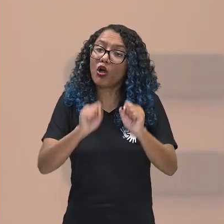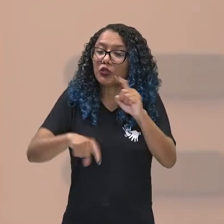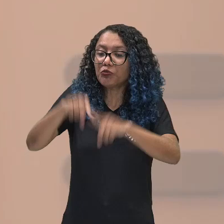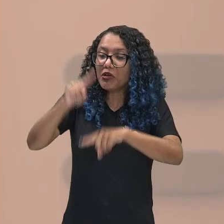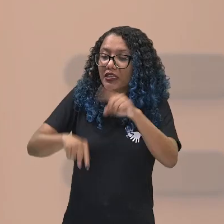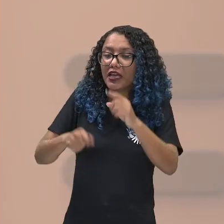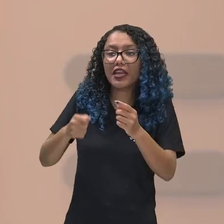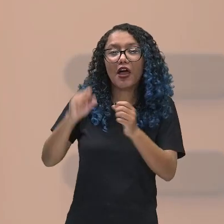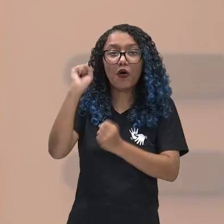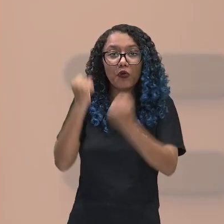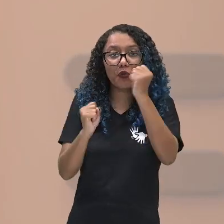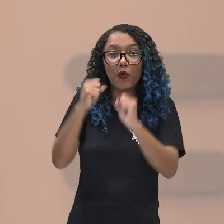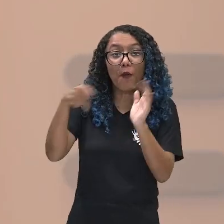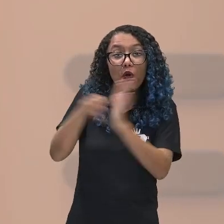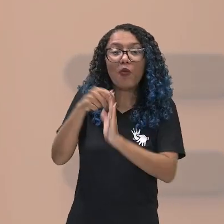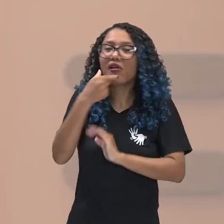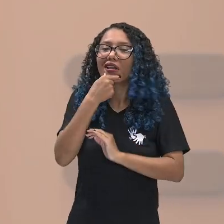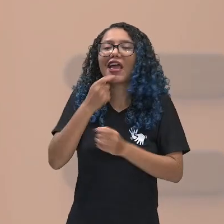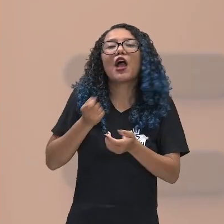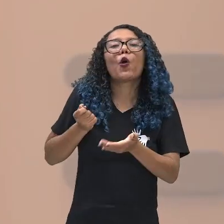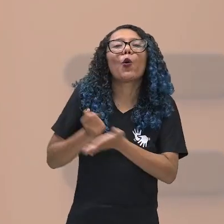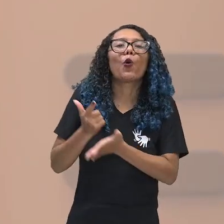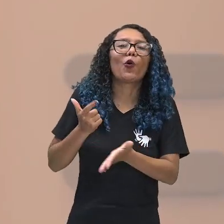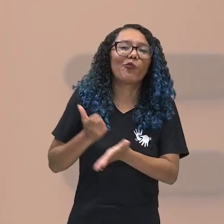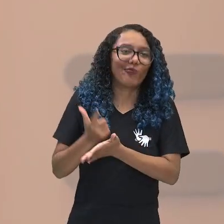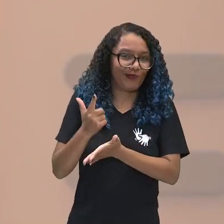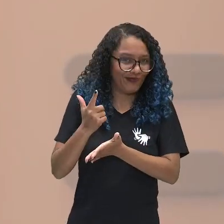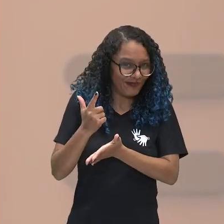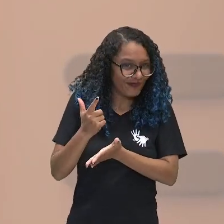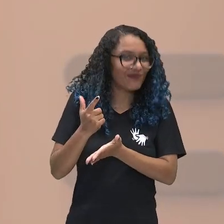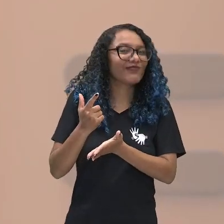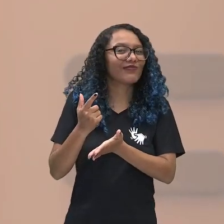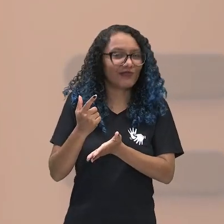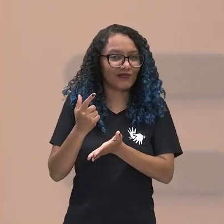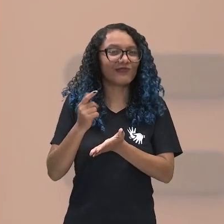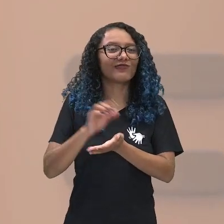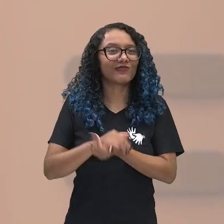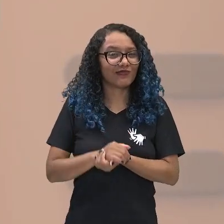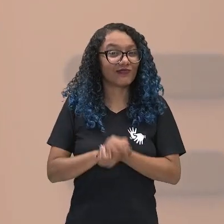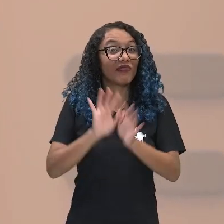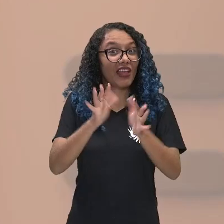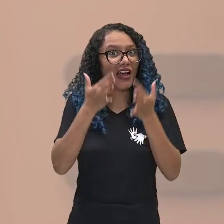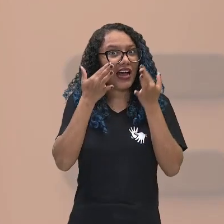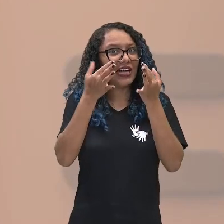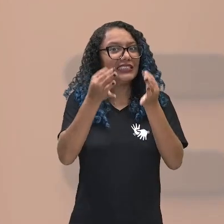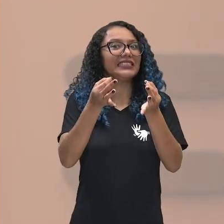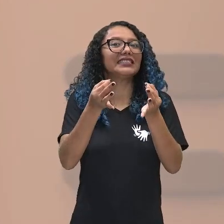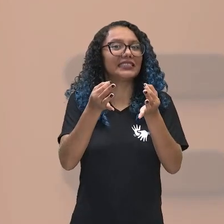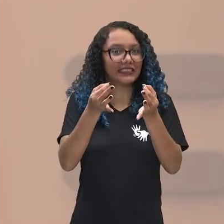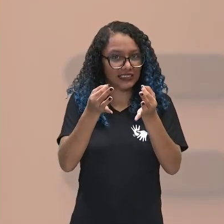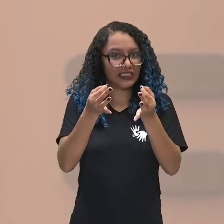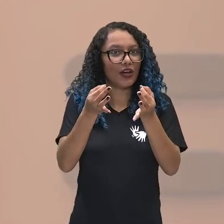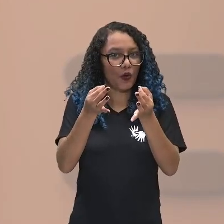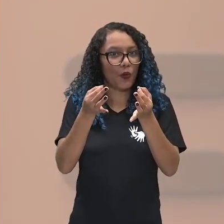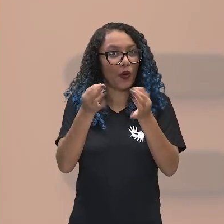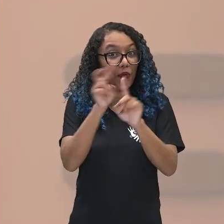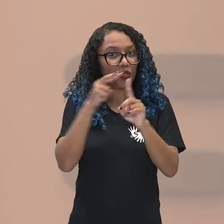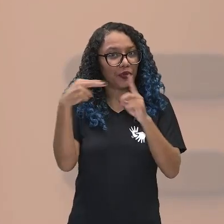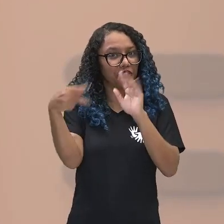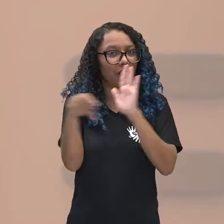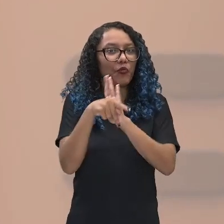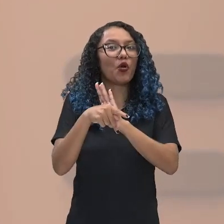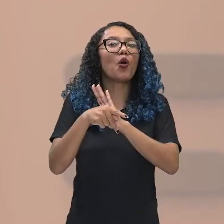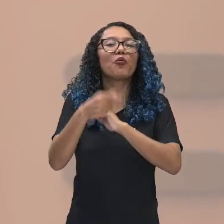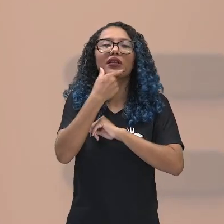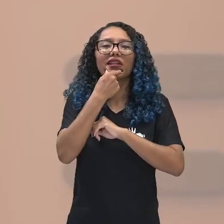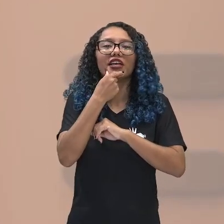produtos industrializados ingleses, tá? Então, não perca de vista, né, essa forma, então, de pensar. Ela faz isso